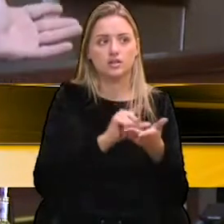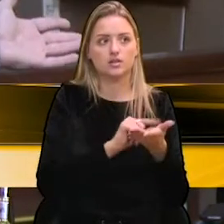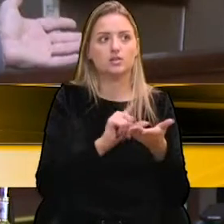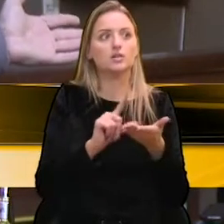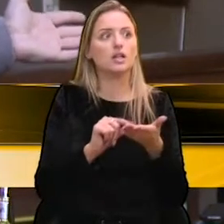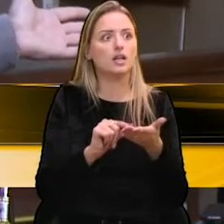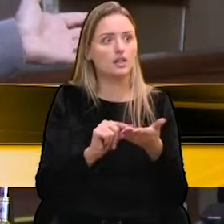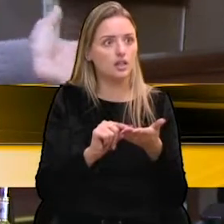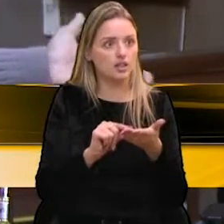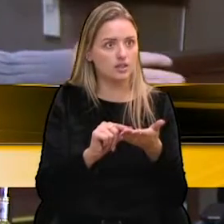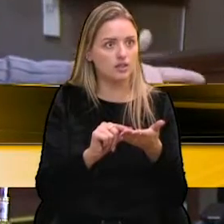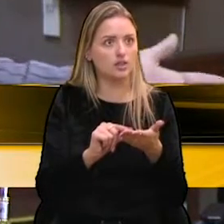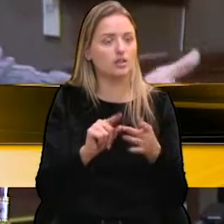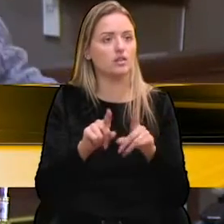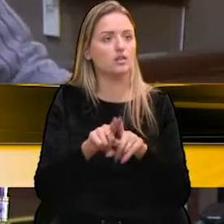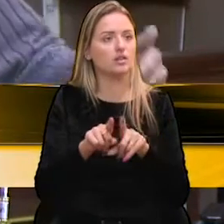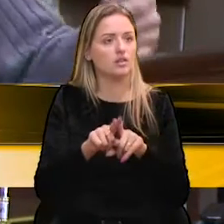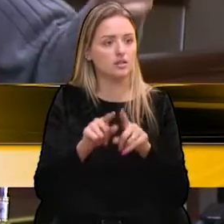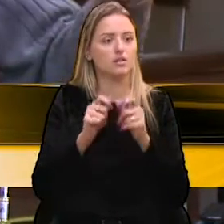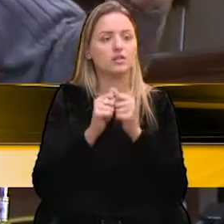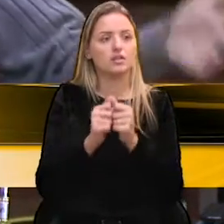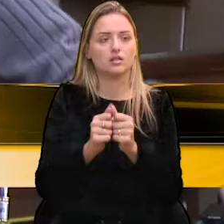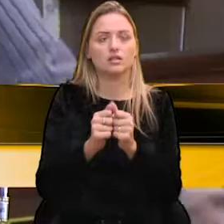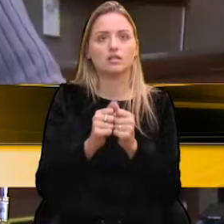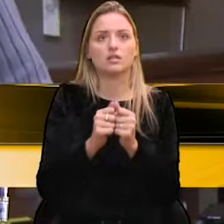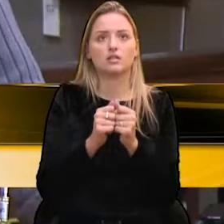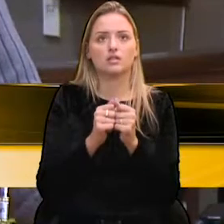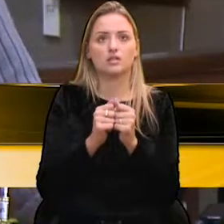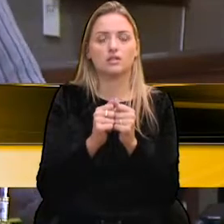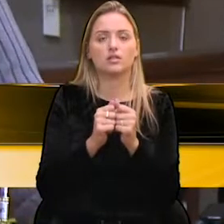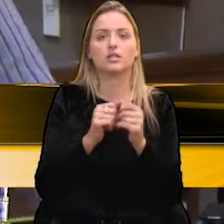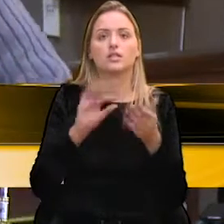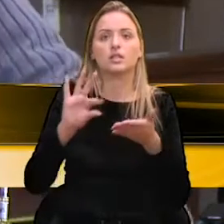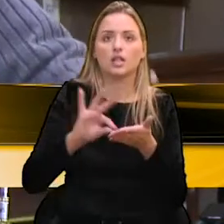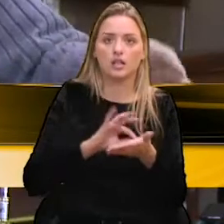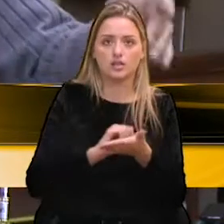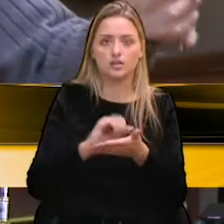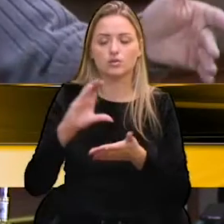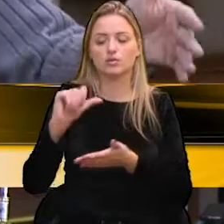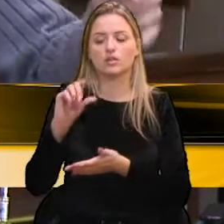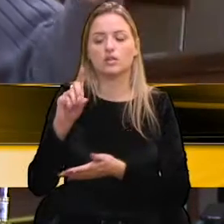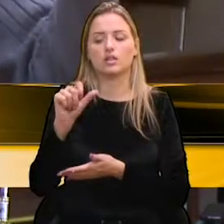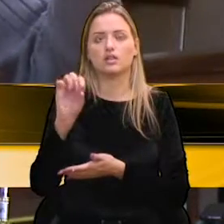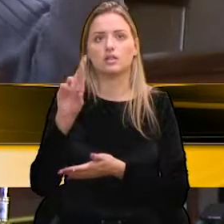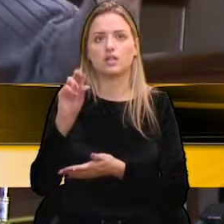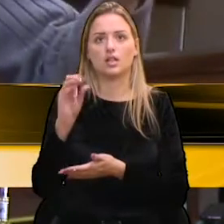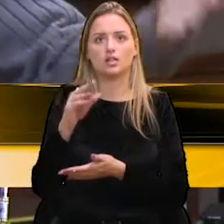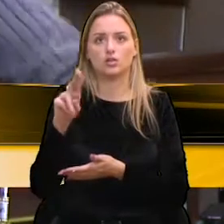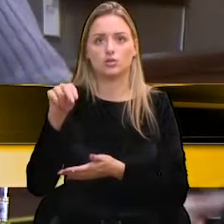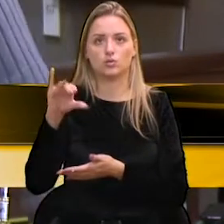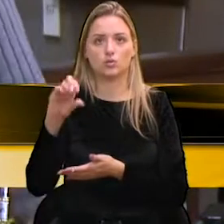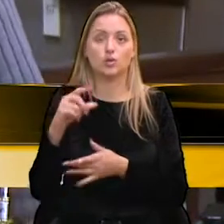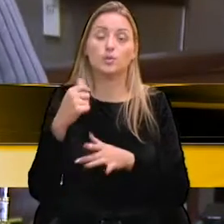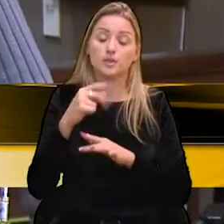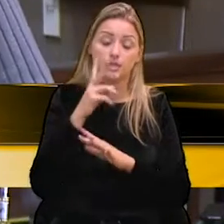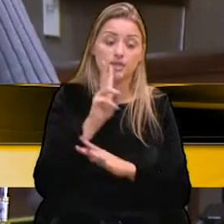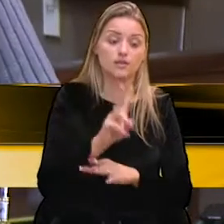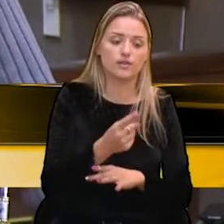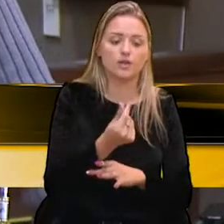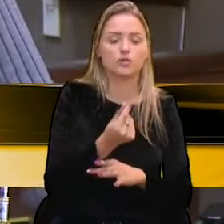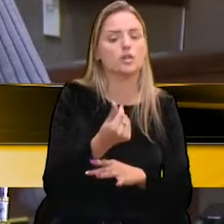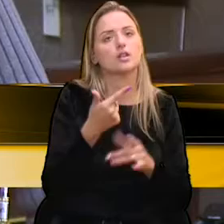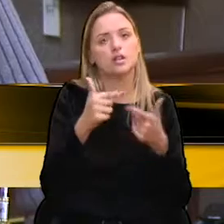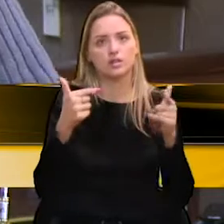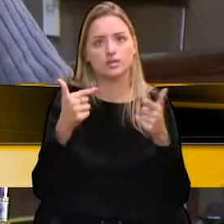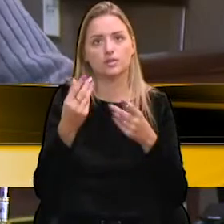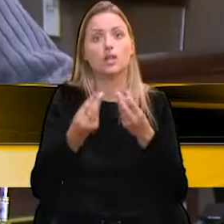passar pela Fundação de Assistência Social, tem que estar escrito no Cadastro Único, né, não é qualquer pessoa, tem que ser uma questão social realmente, que não tenha